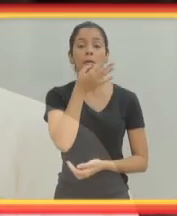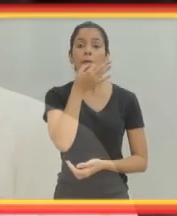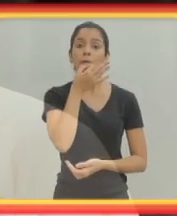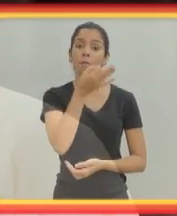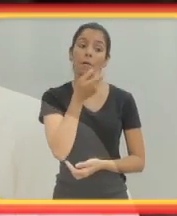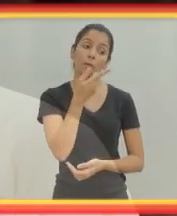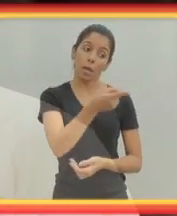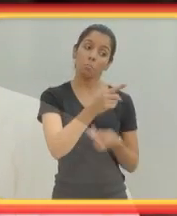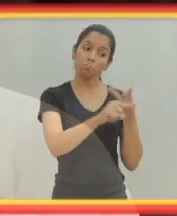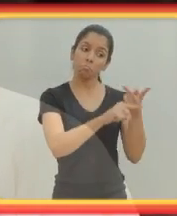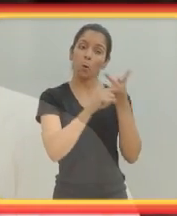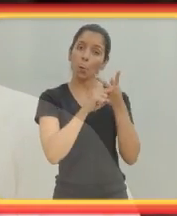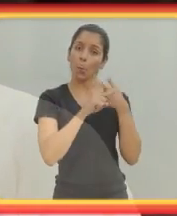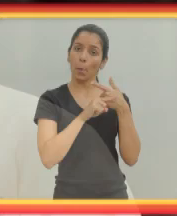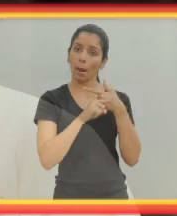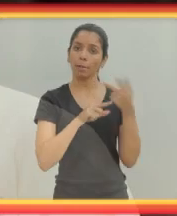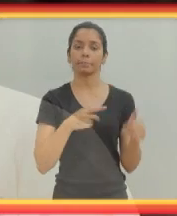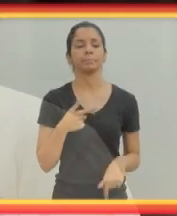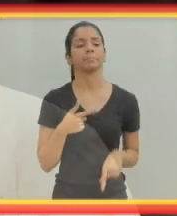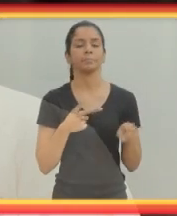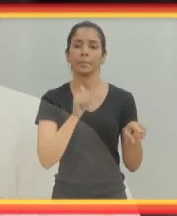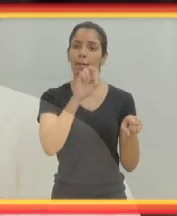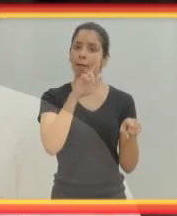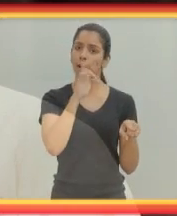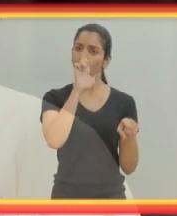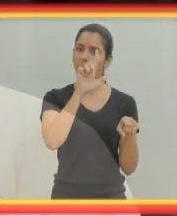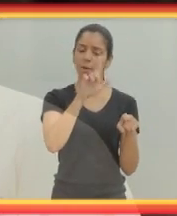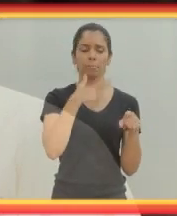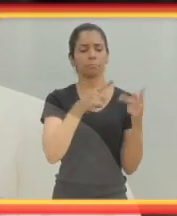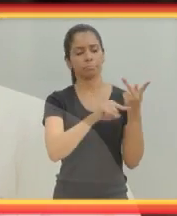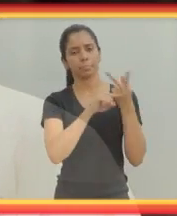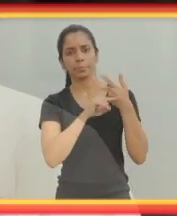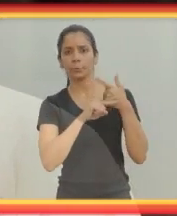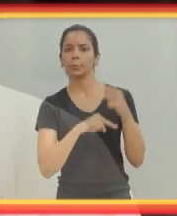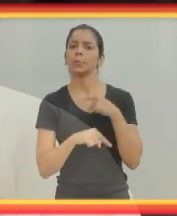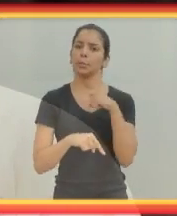sugeriram que ele me procurasse. Aí ele me procurou, a gente conversou